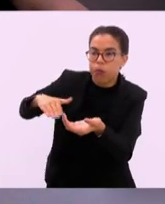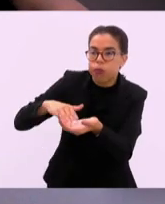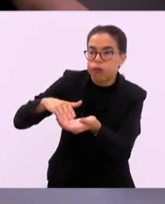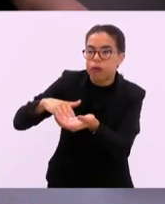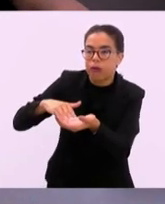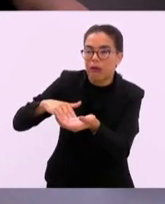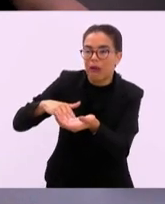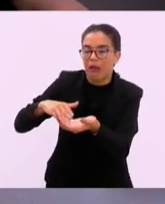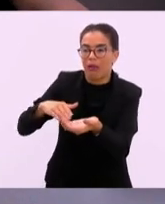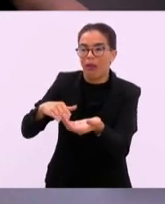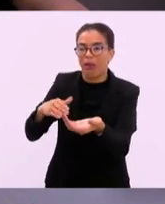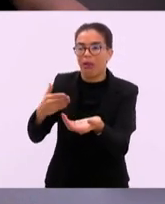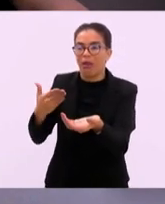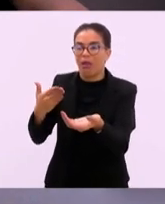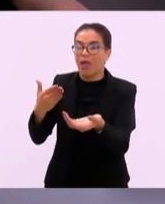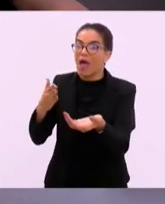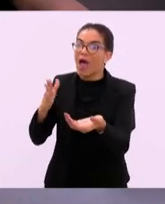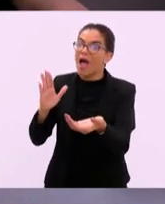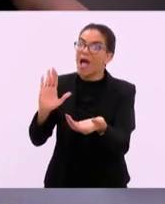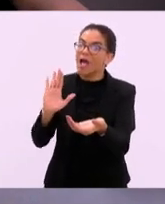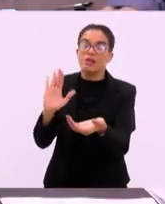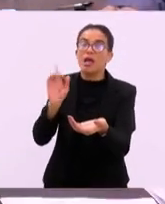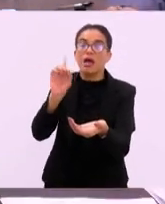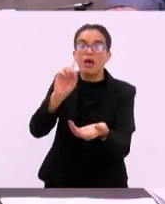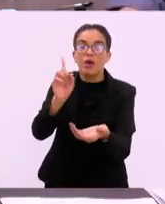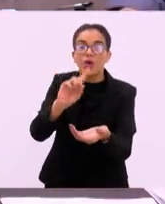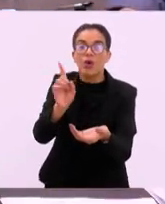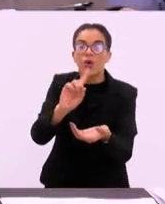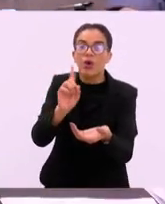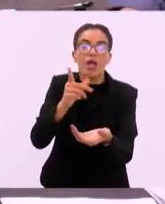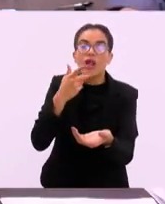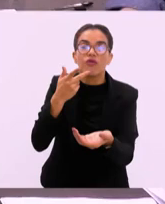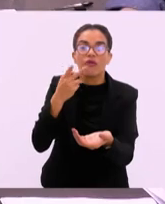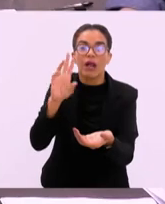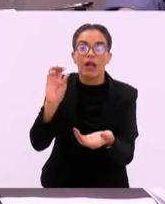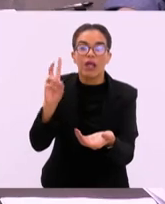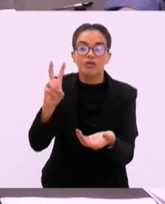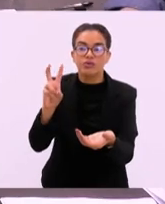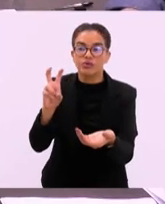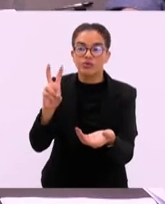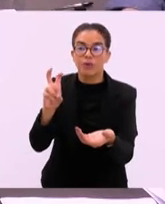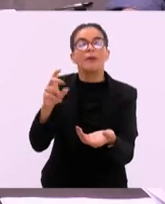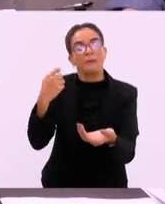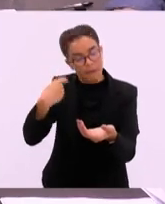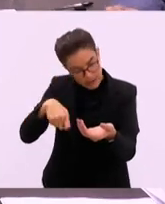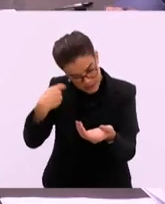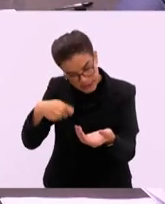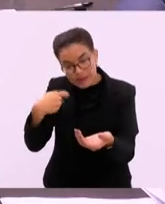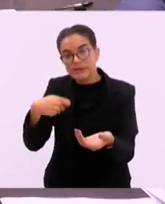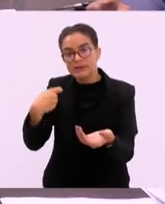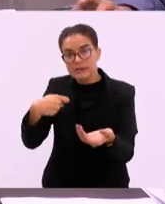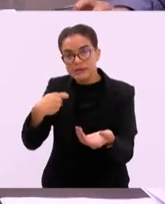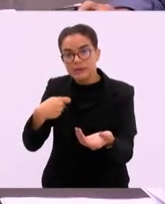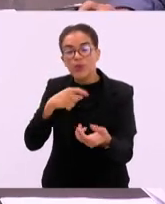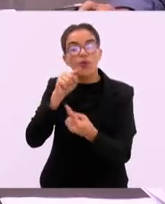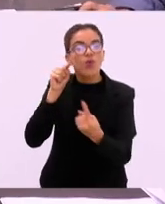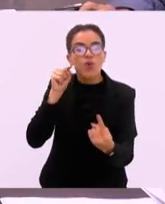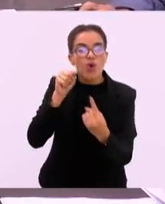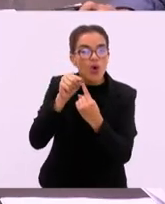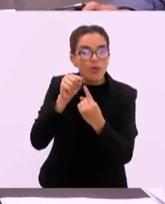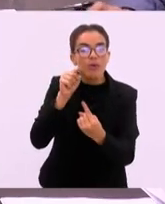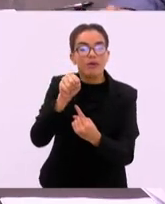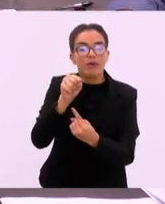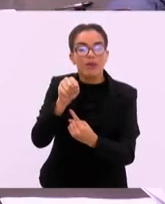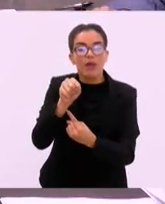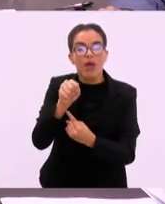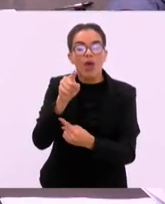pela segurança. Em trânsito. Não, não entra, ele não menciona. Ele não menciona. Não, eu acho que devia não mencionar. Não, mas o objetivo é realmente quando ela